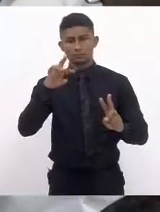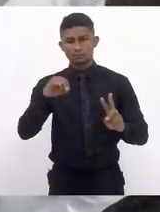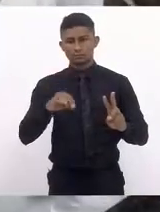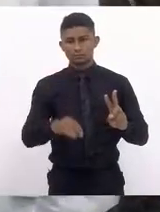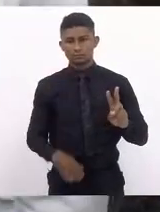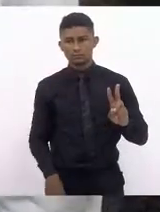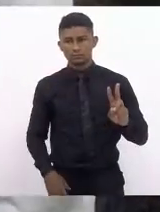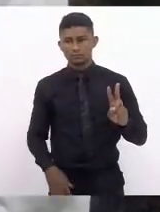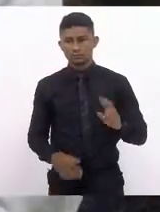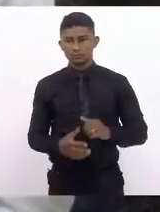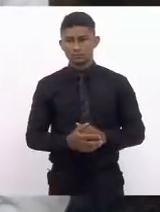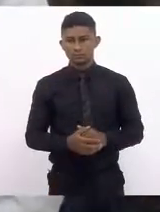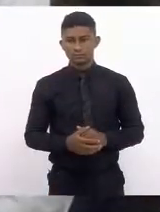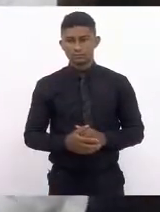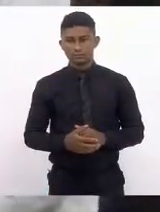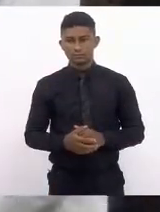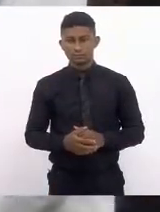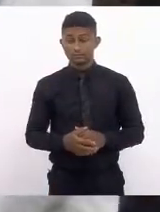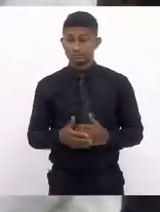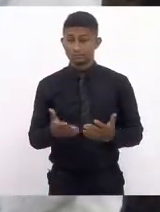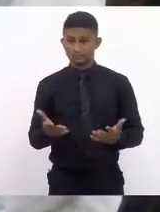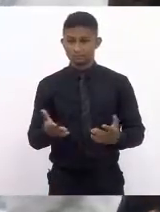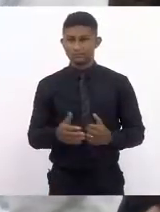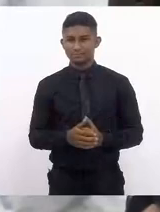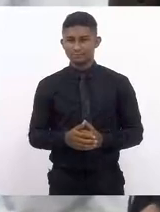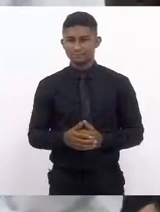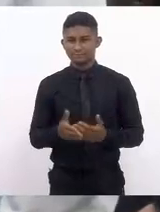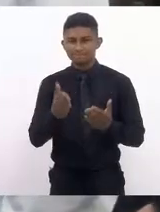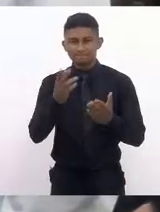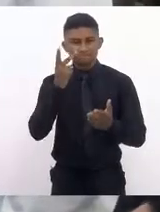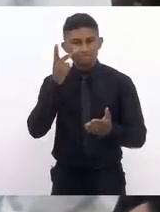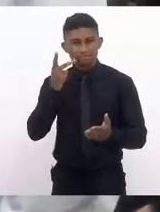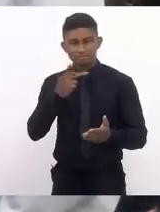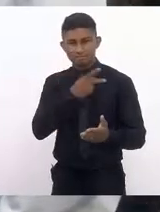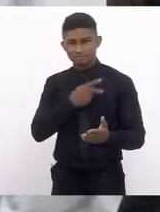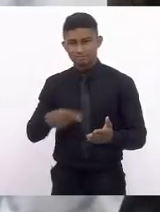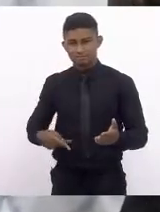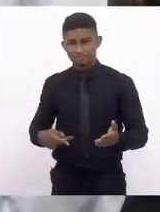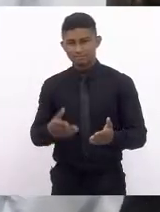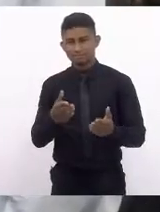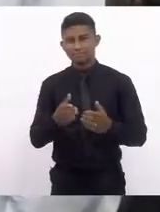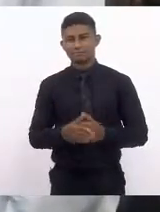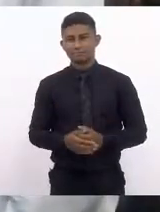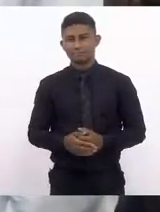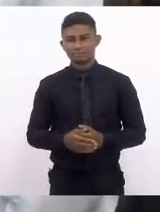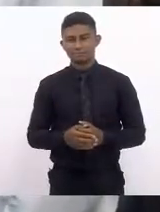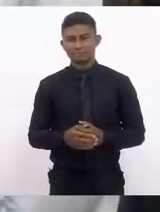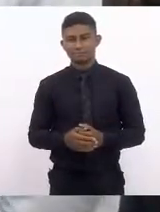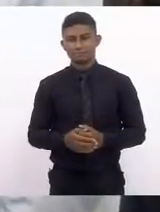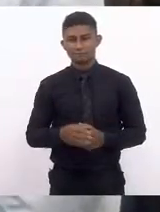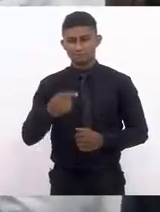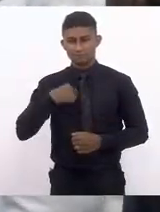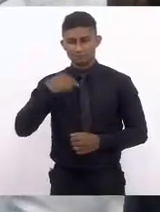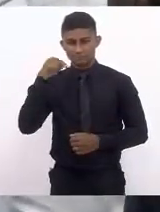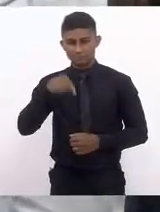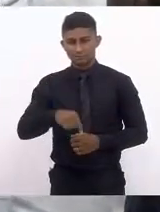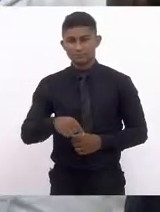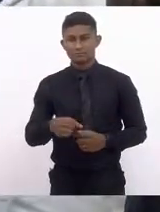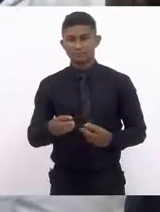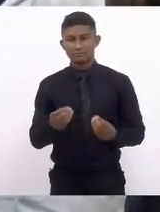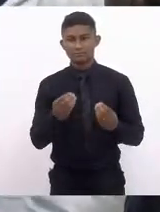é só Presidente Deputado Márcio Pacheco deputados e deputadas eu me inscrevo para